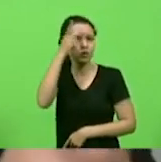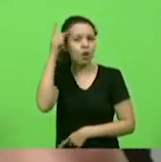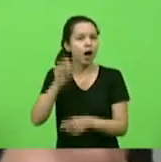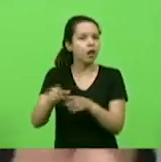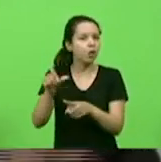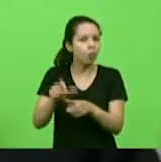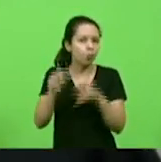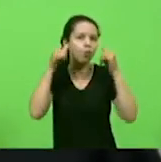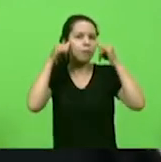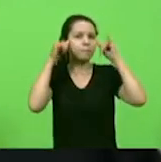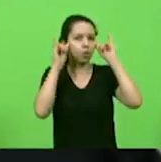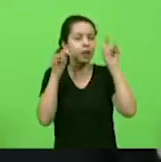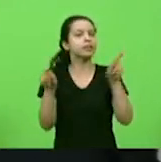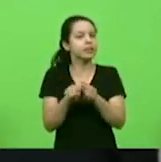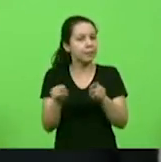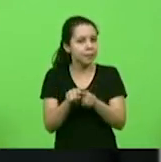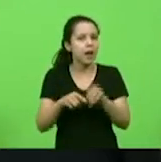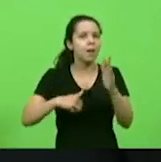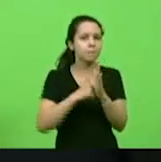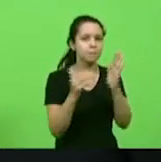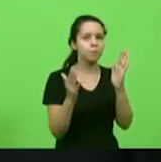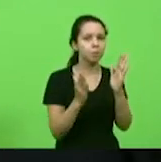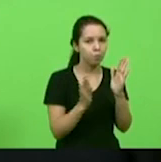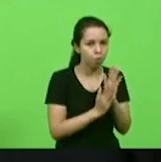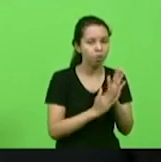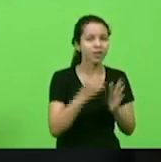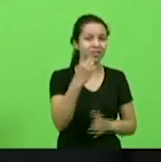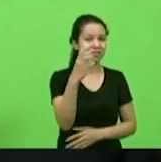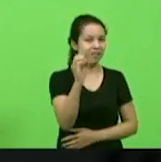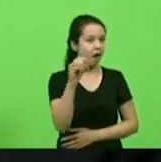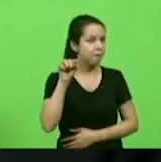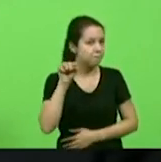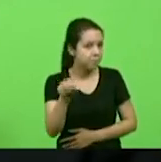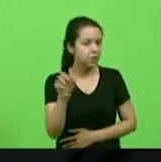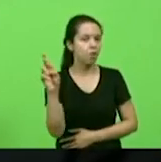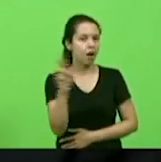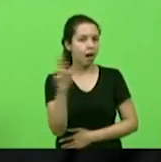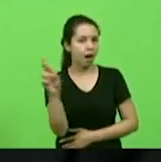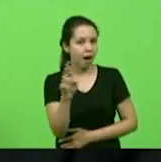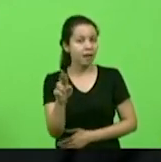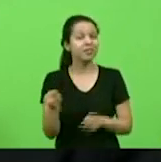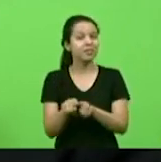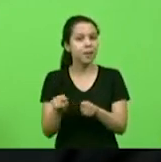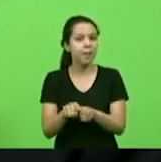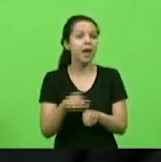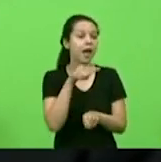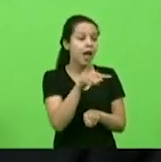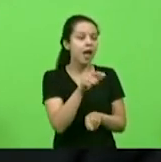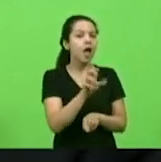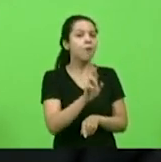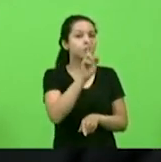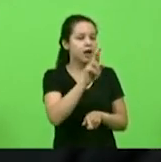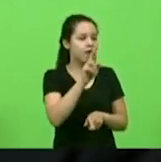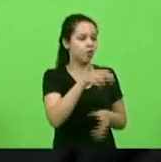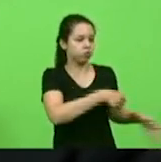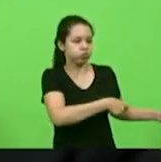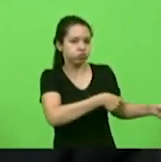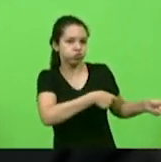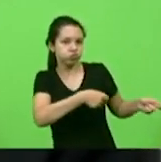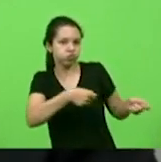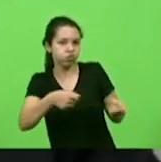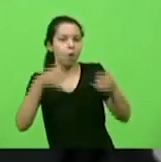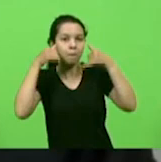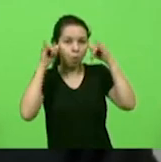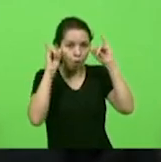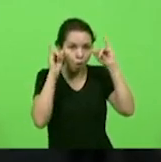alugam o boi. Então também vai ter uma multa bem significativa de R$ 10 mil, aquele que leva o boi, então o motorista do caminhão vai ter